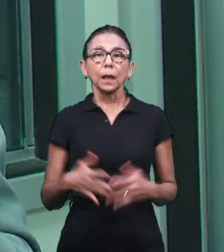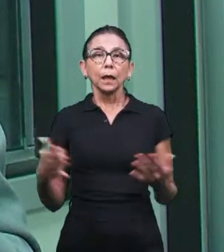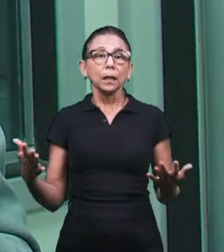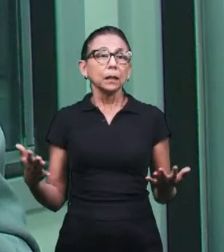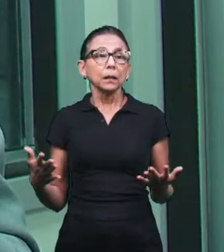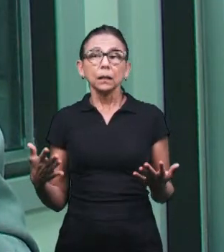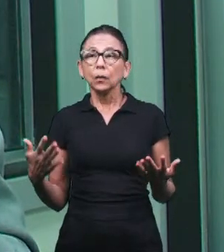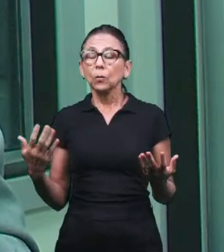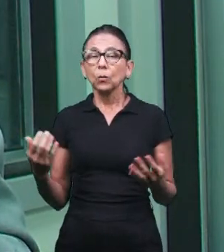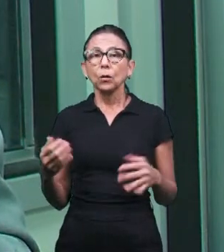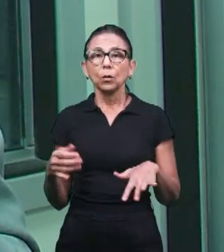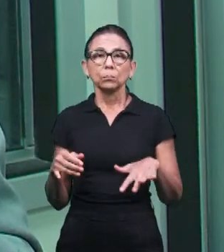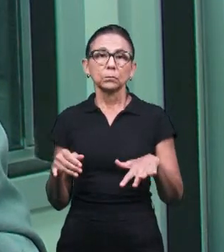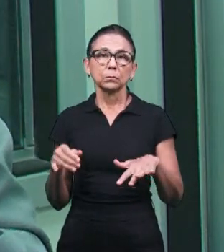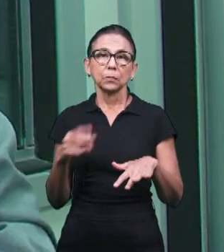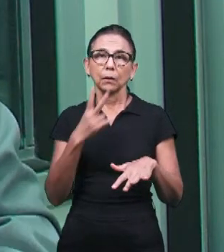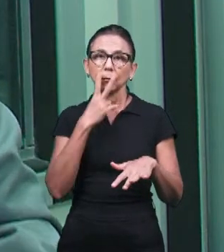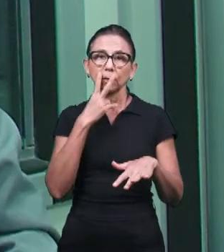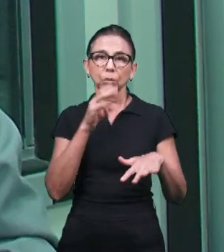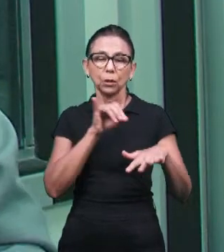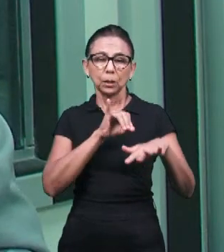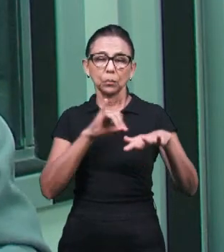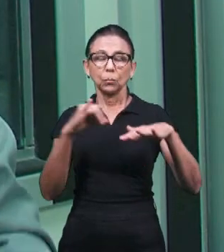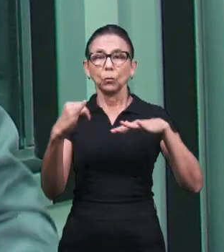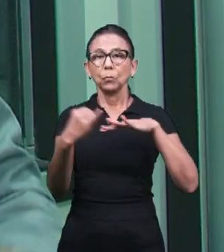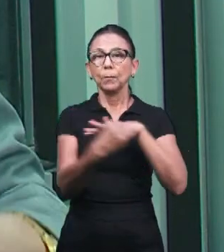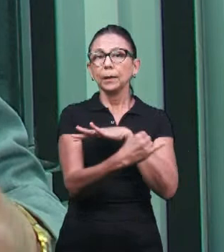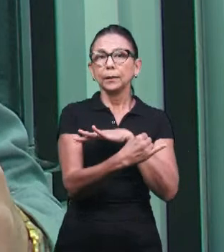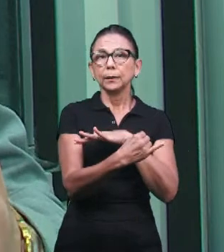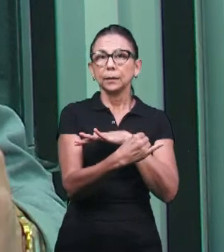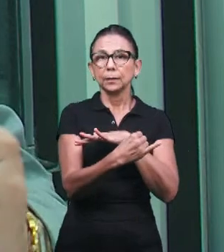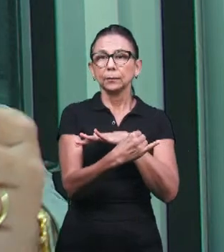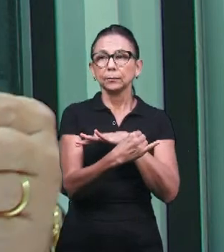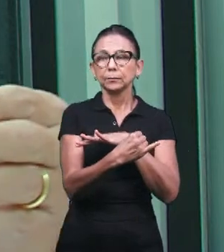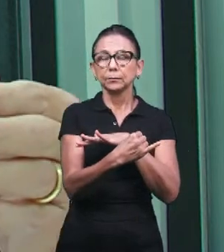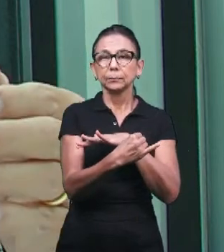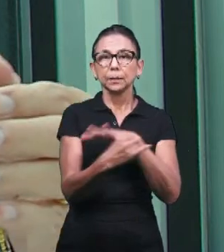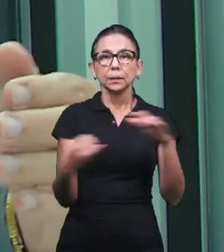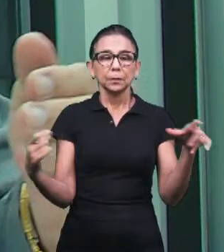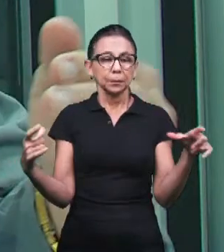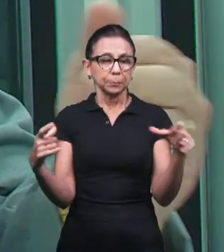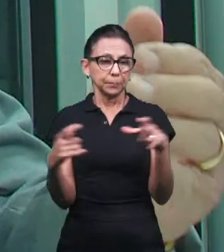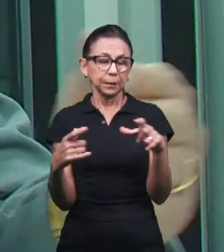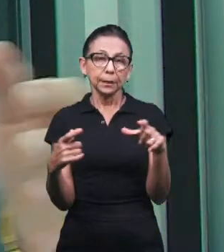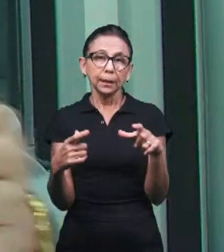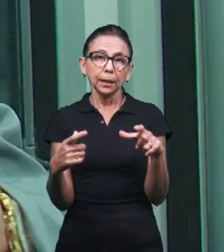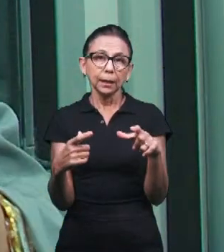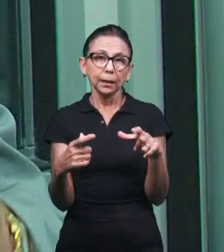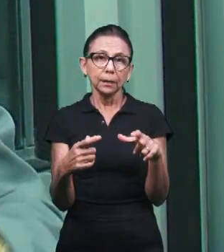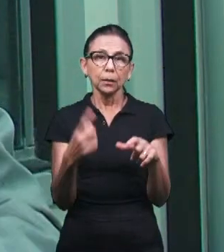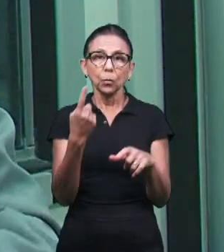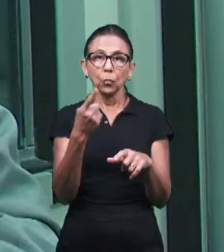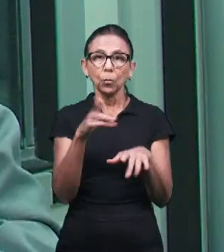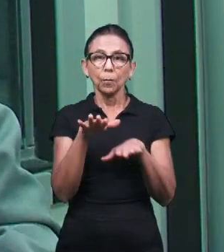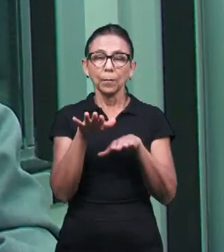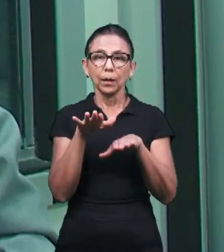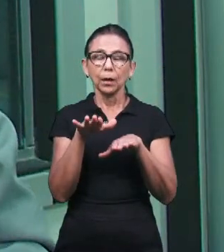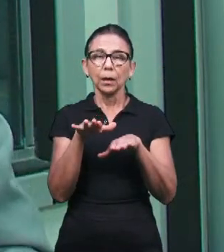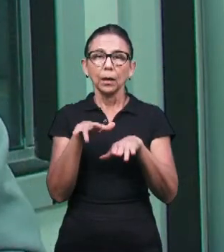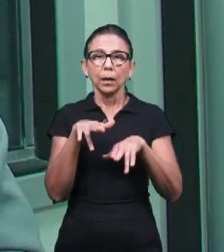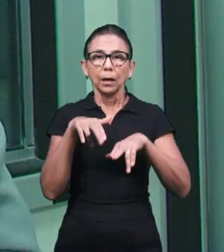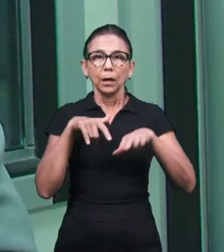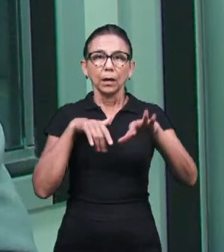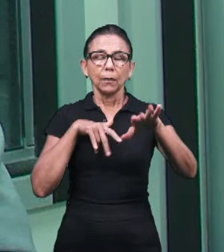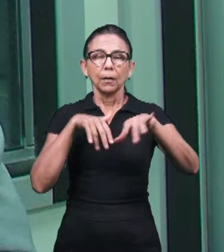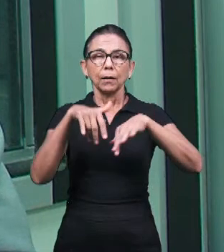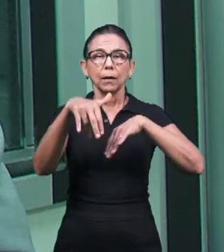numa ilha de 81 quilômetros quadrados como Vitória, onde você se engarrafa uma avenida, todas as outras são impactadas